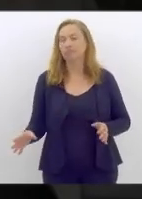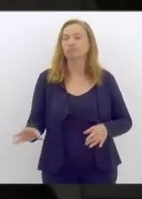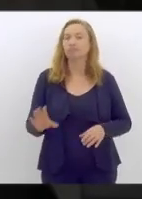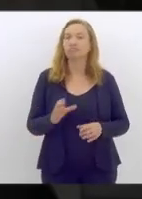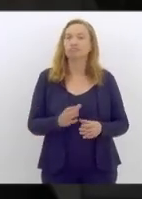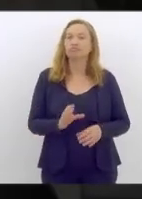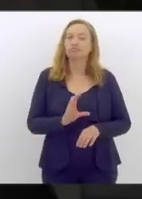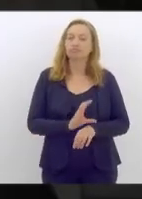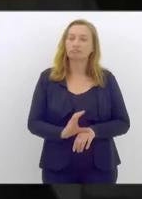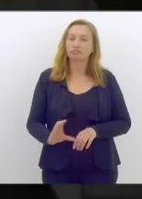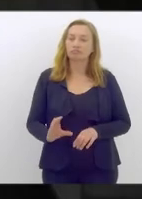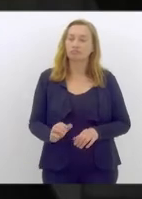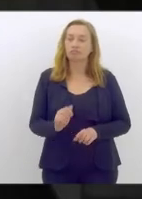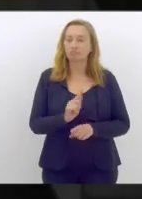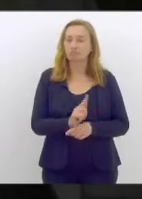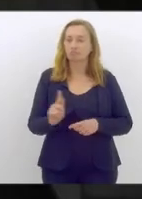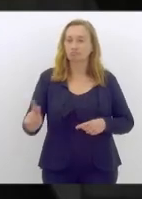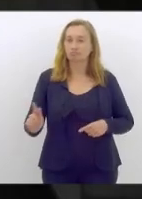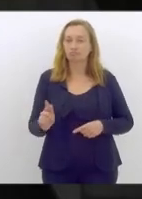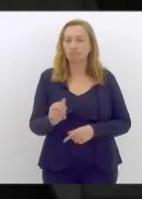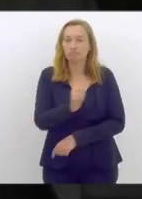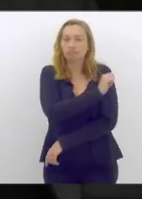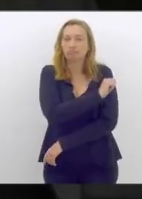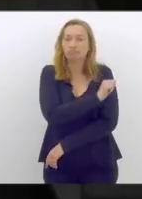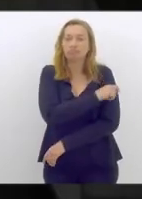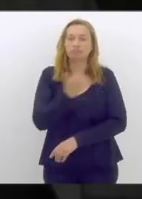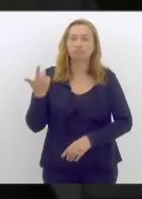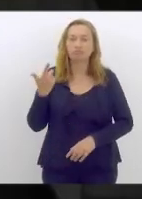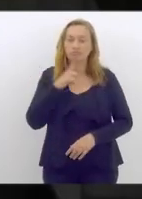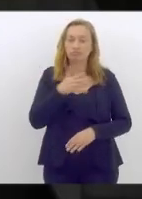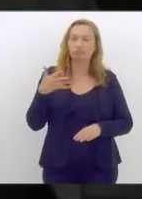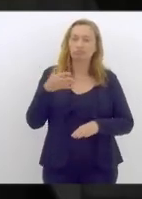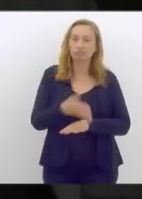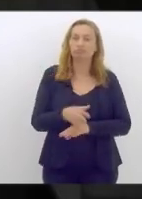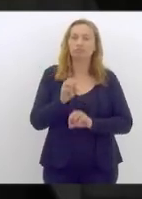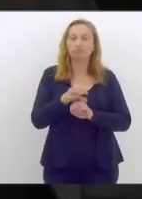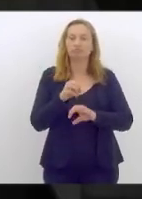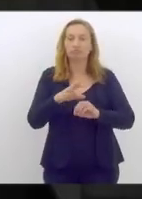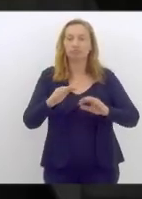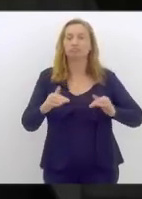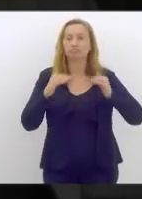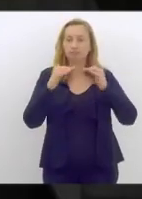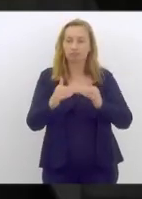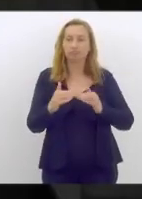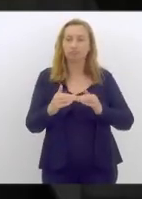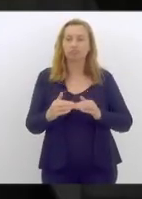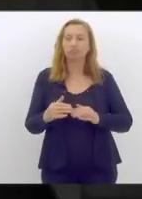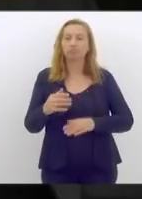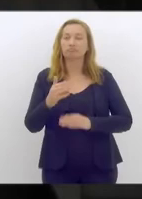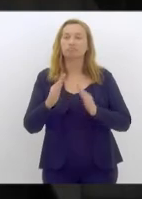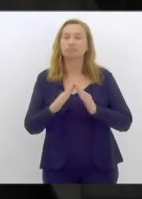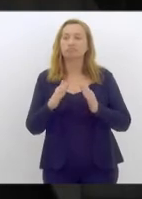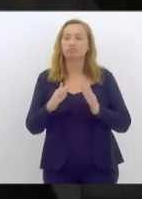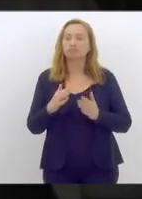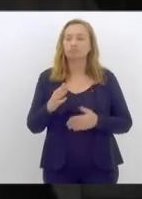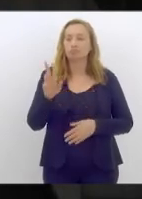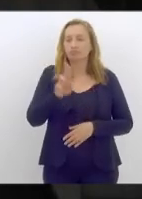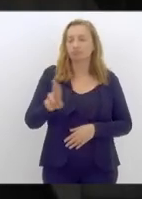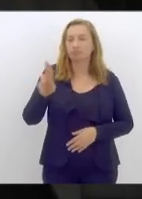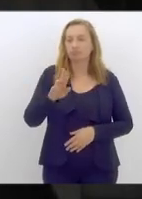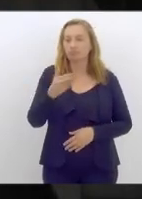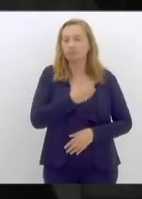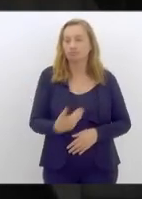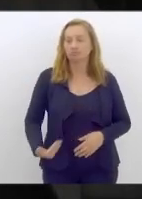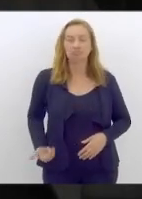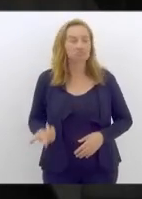aumenta os casos de estudante consegue ingressar no ensino superior instituições públicas mas não conseguem permanecer